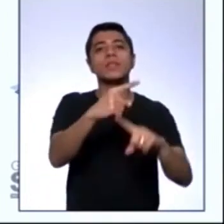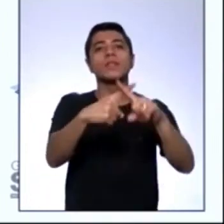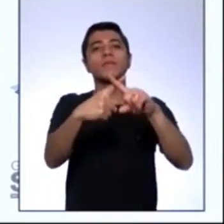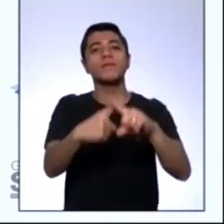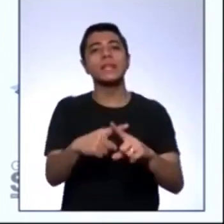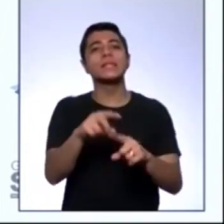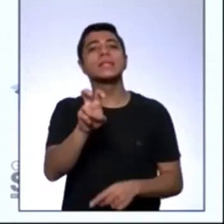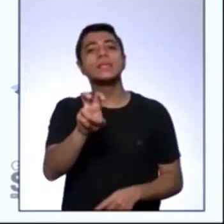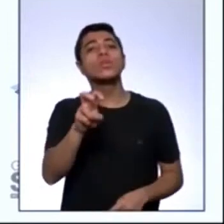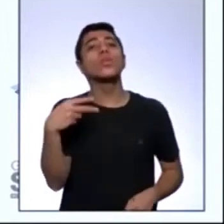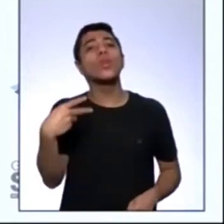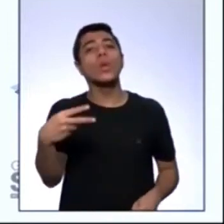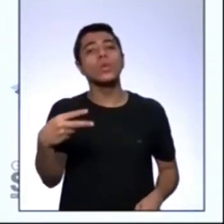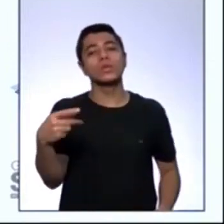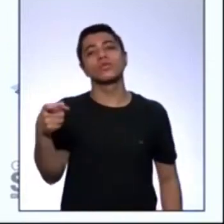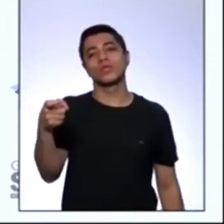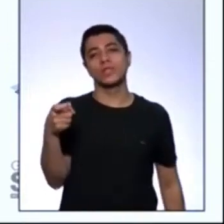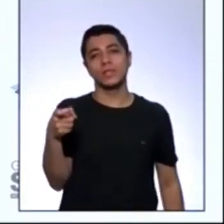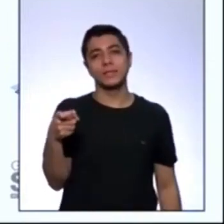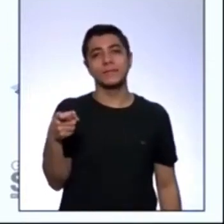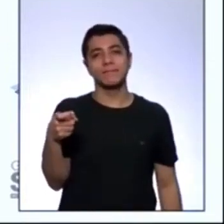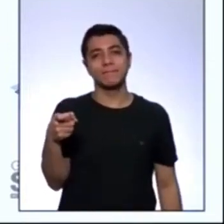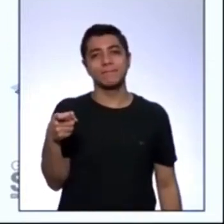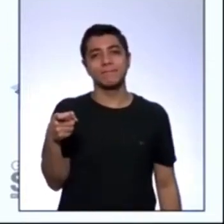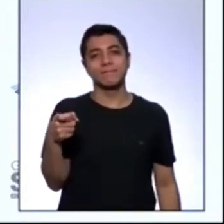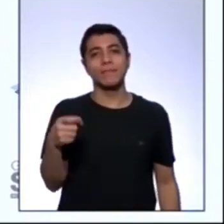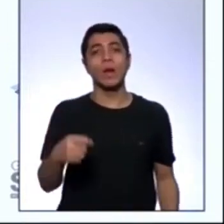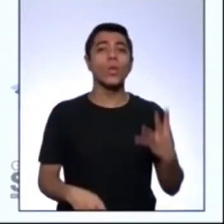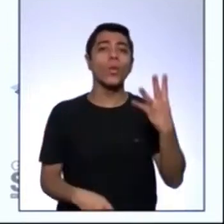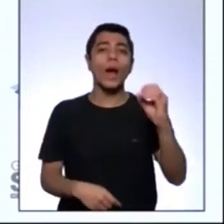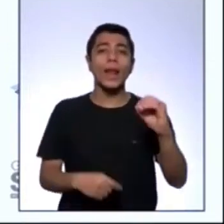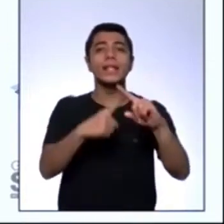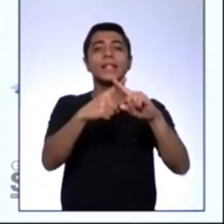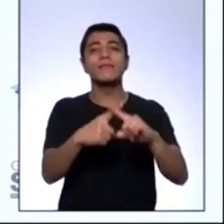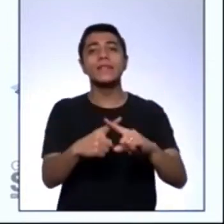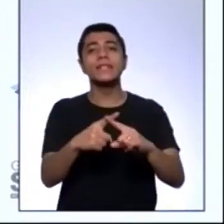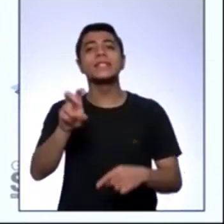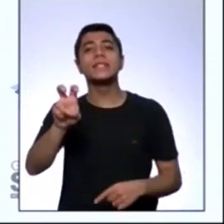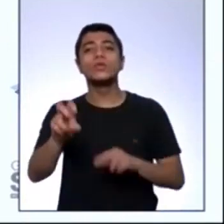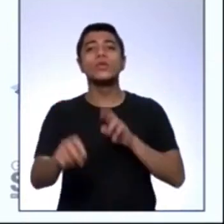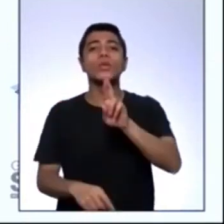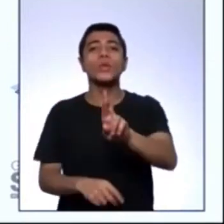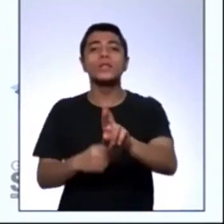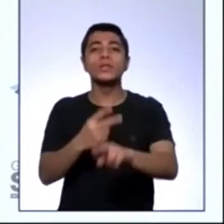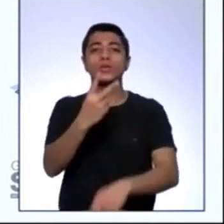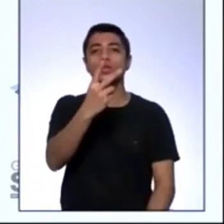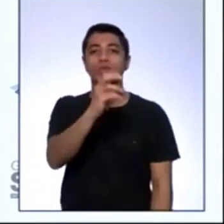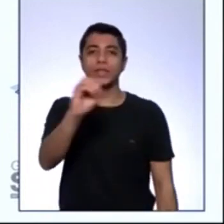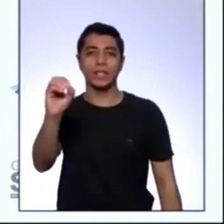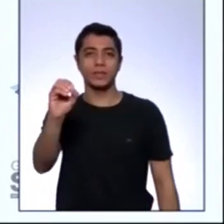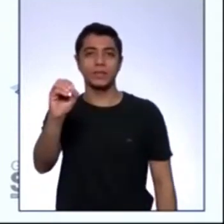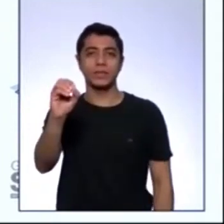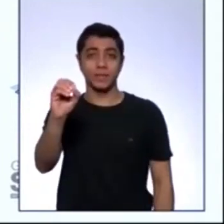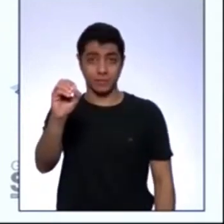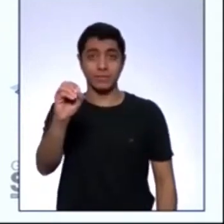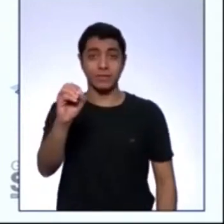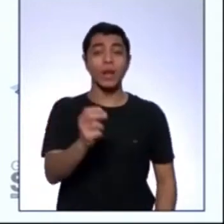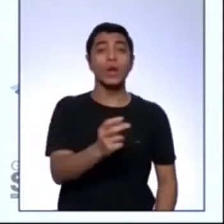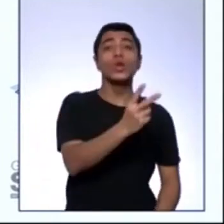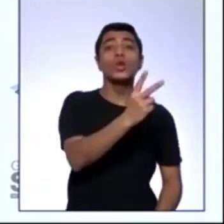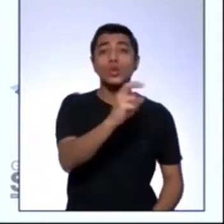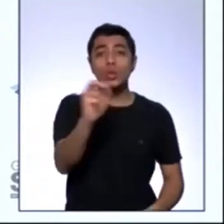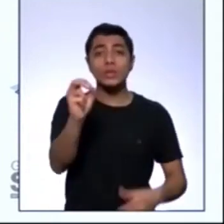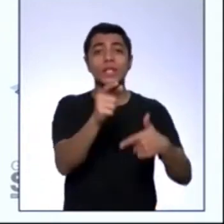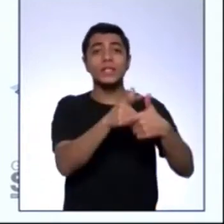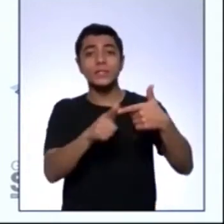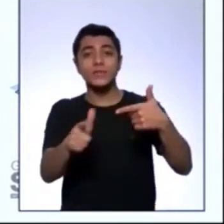x 45 200 201 300 gramas